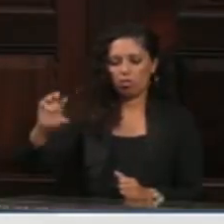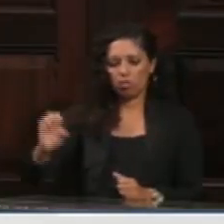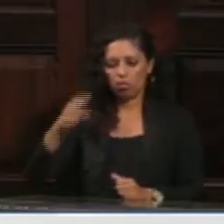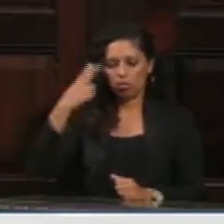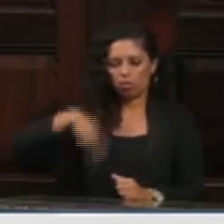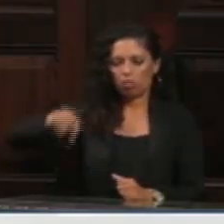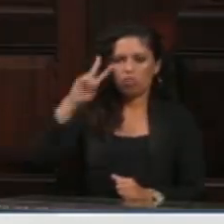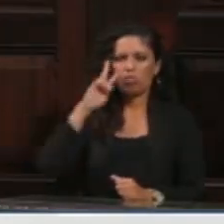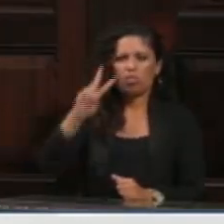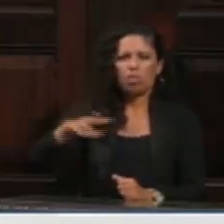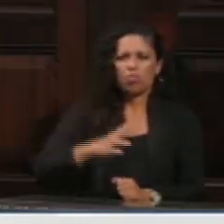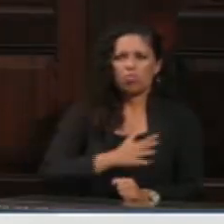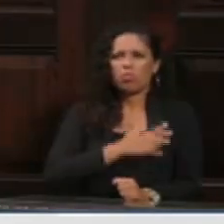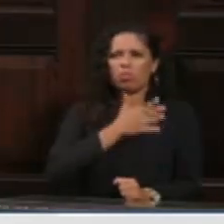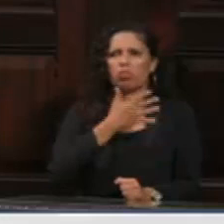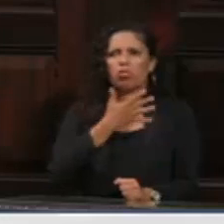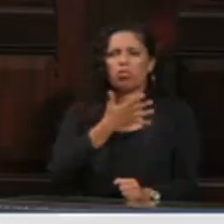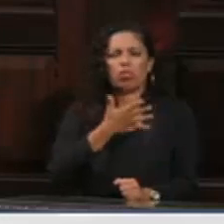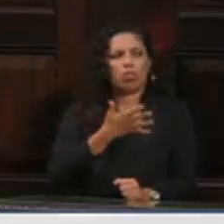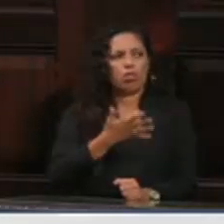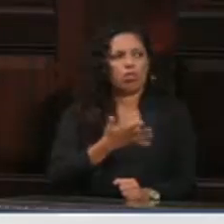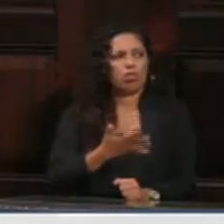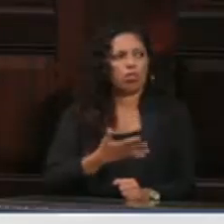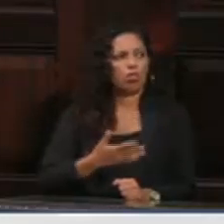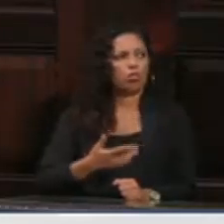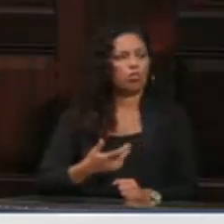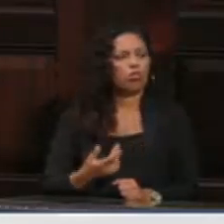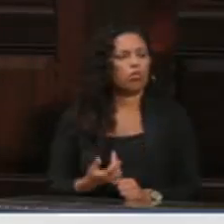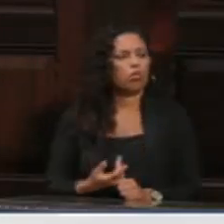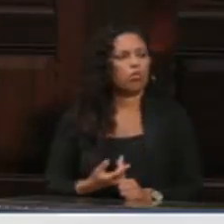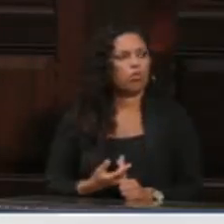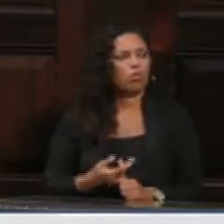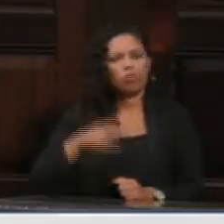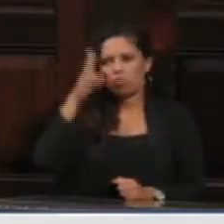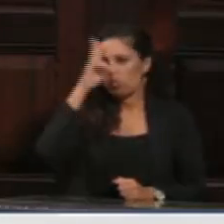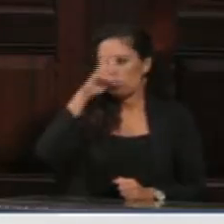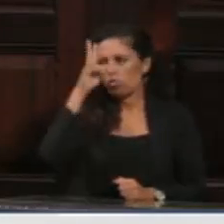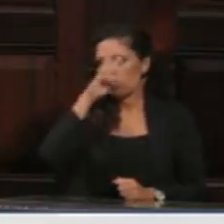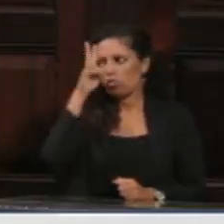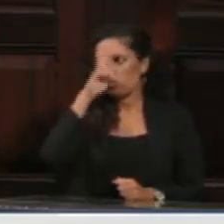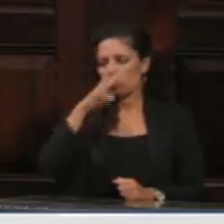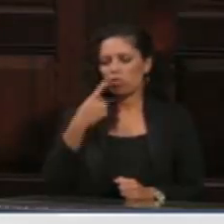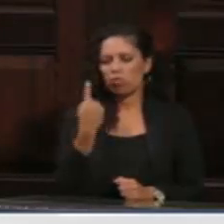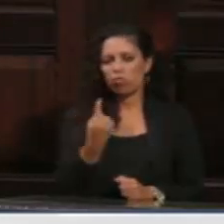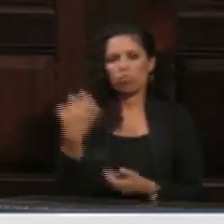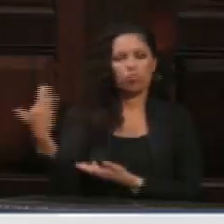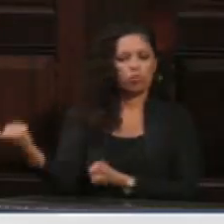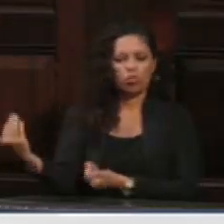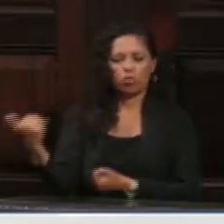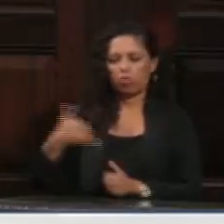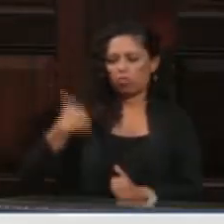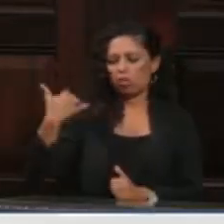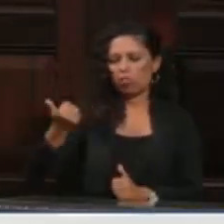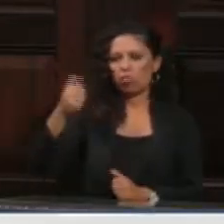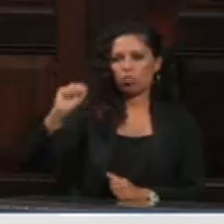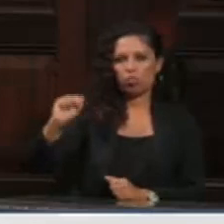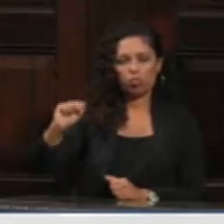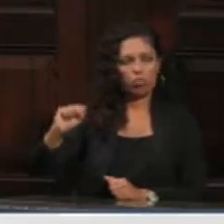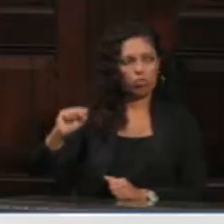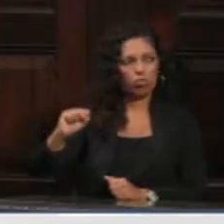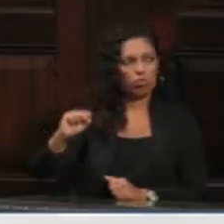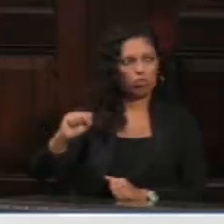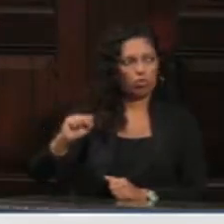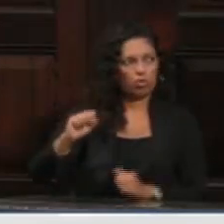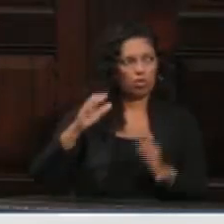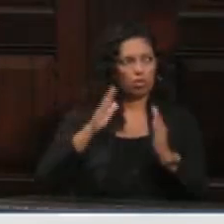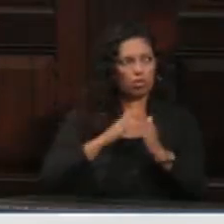chocou tremendamente, deputada Renata, que foi o caso de uma jovem de 18 anos,